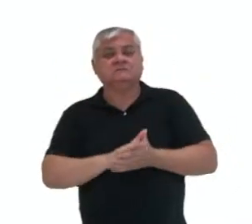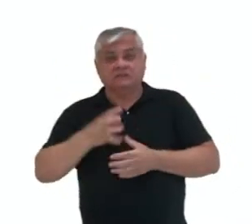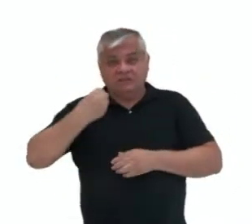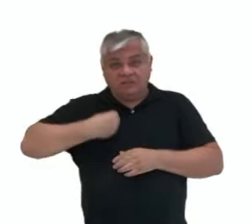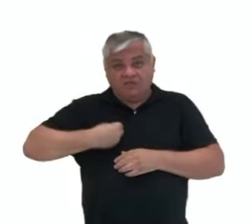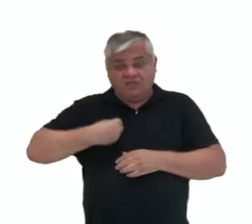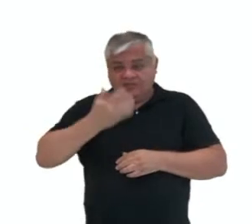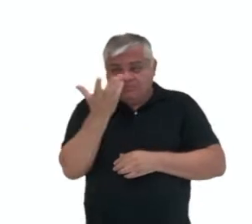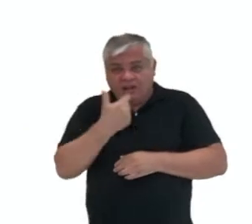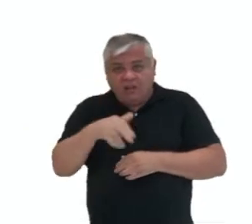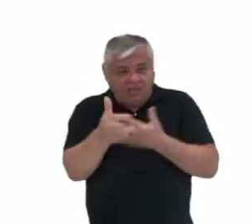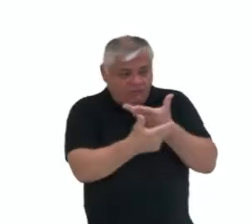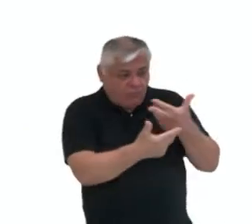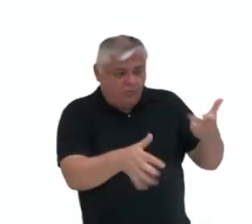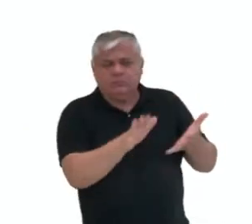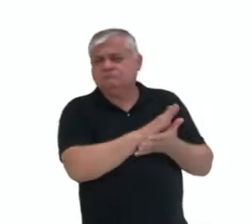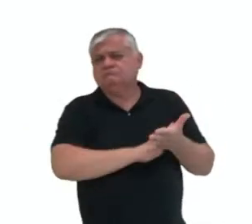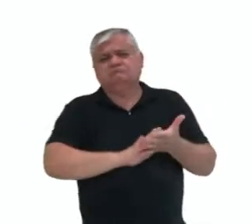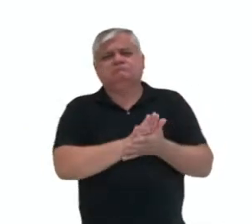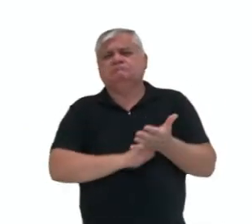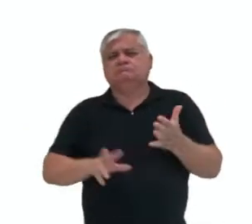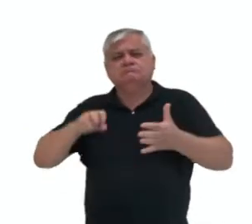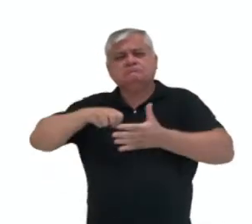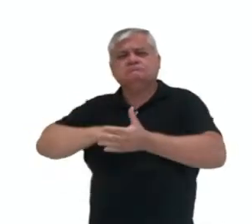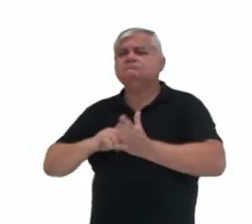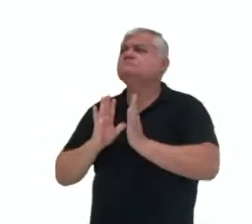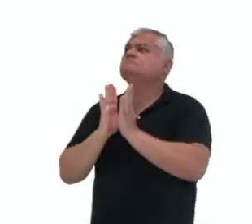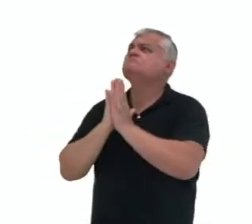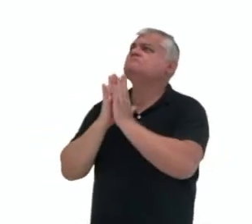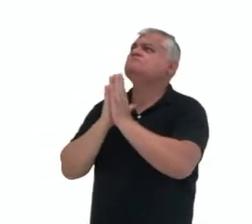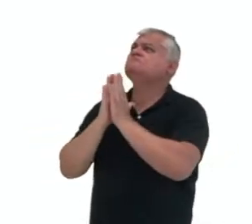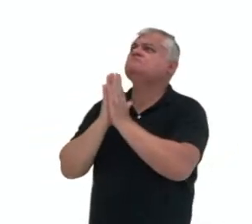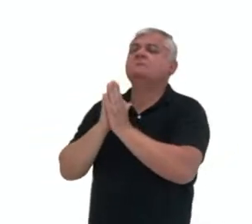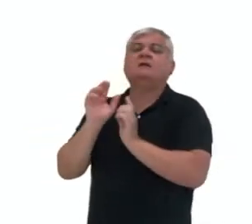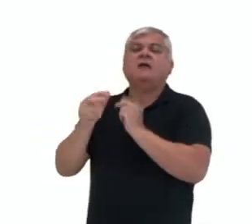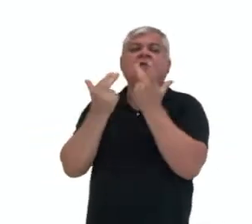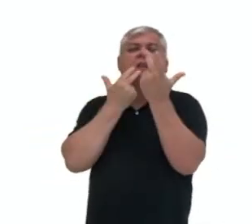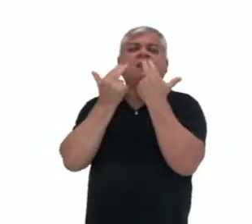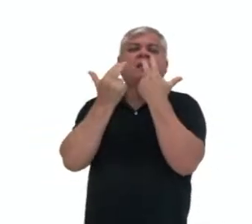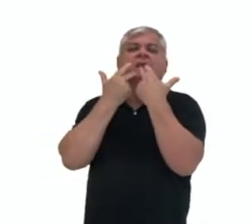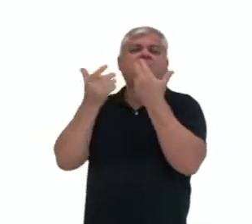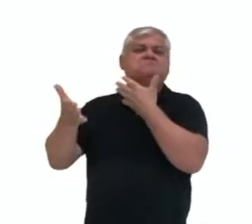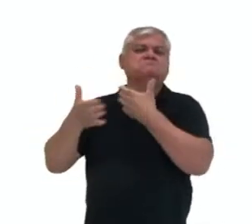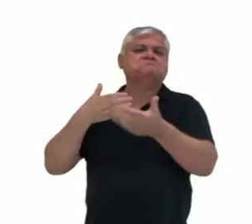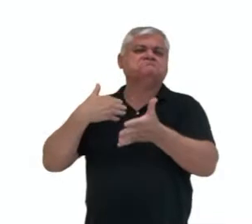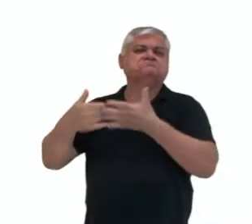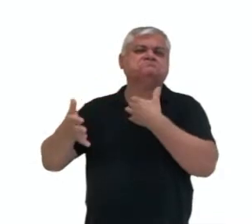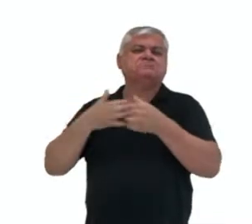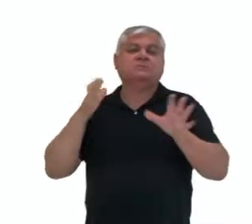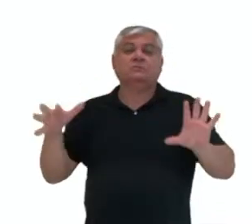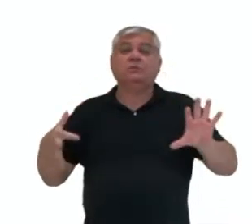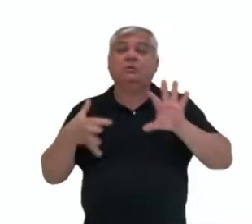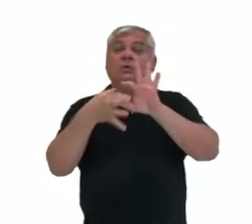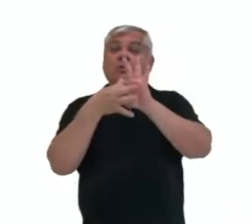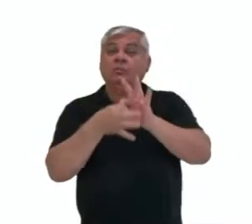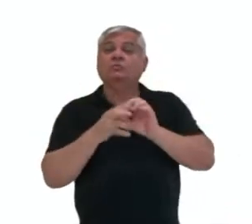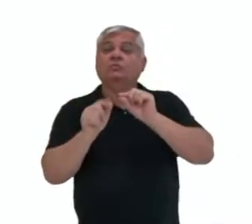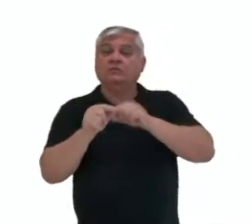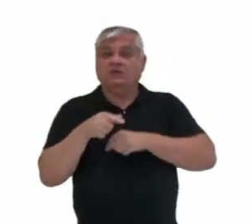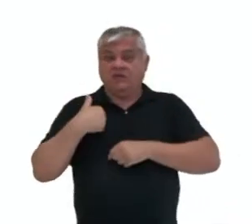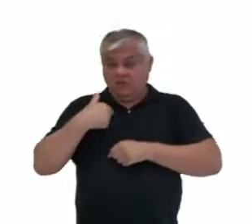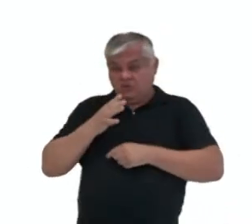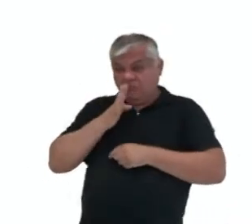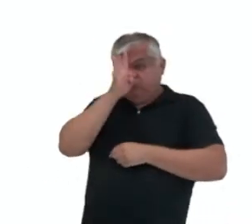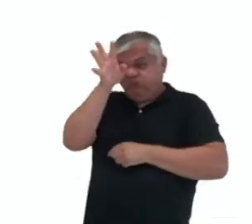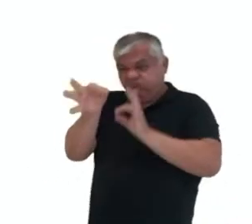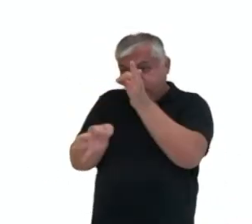se leva, nesse mundo se ajoelha e se reza. Não importa que língua se fala, aquilo que une é o que separa. Não julgue para não